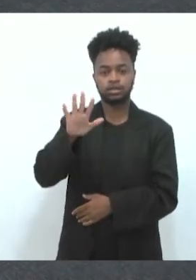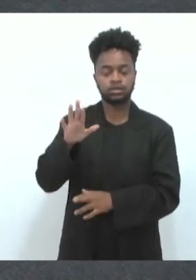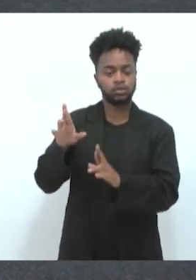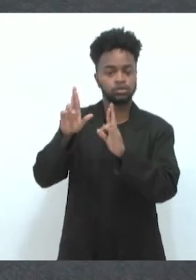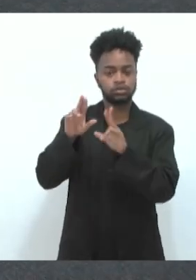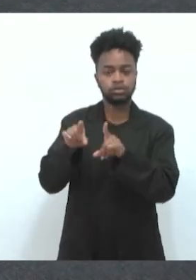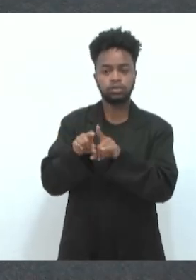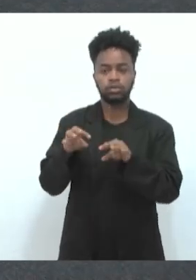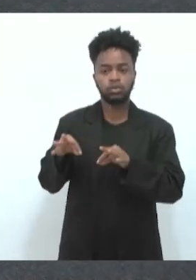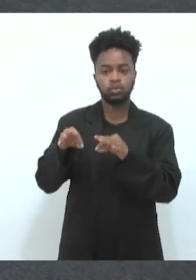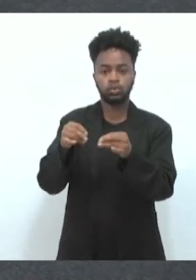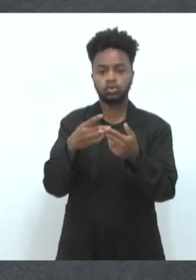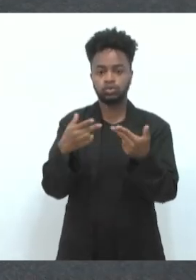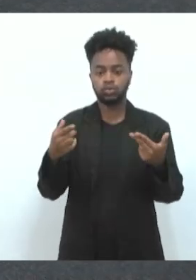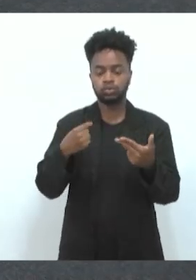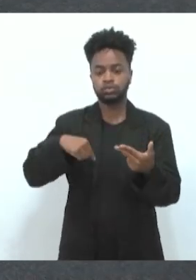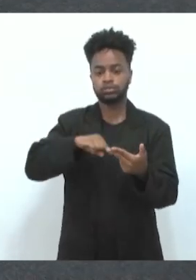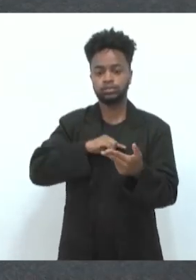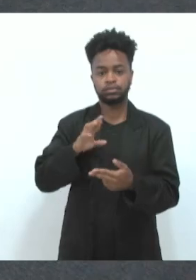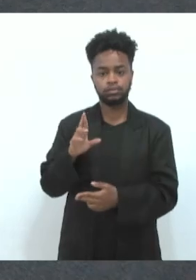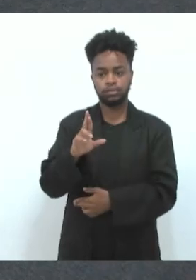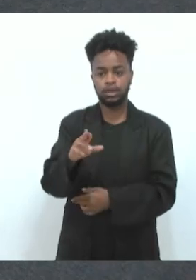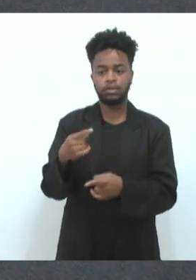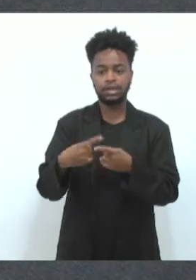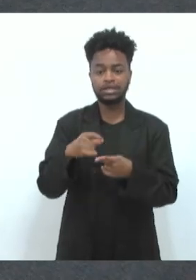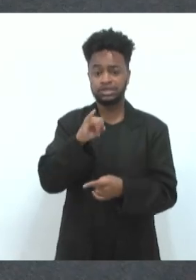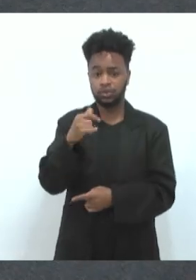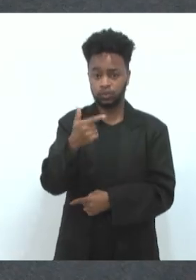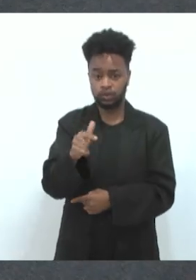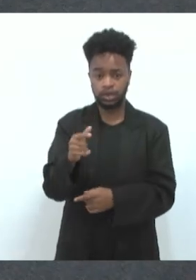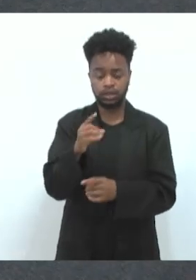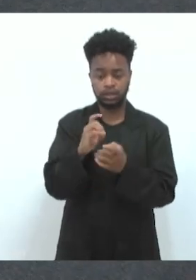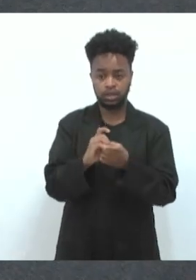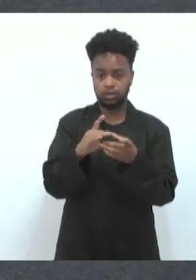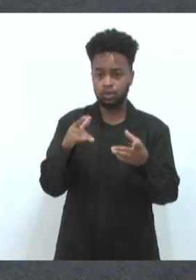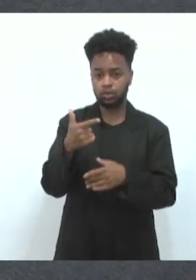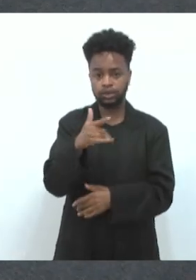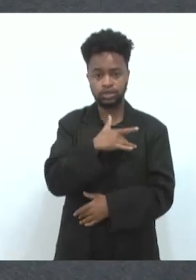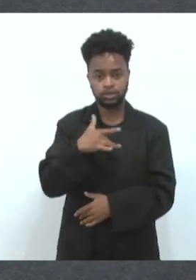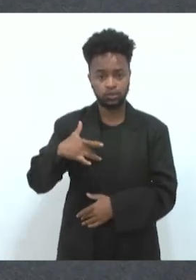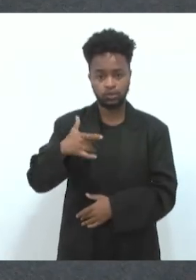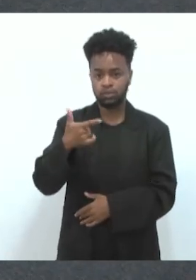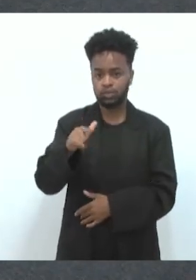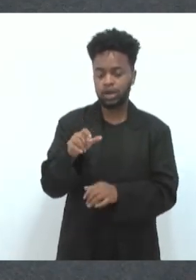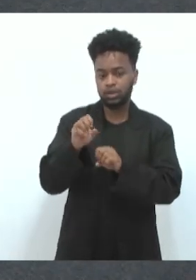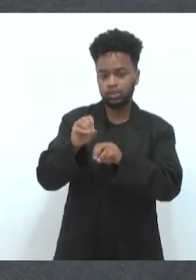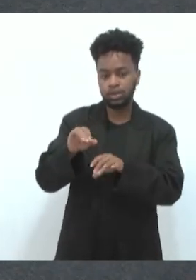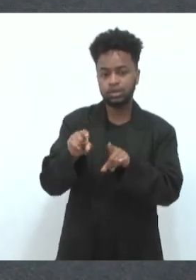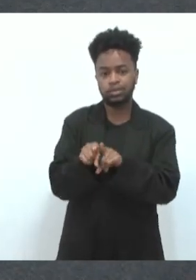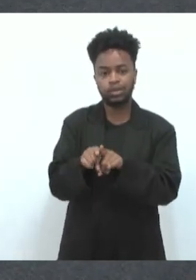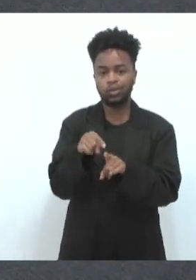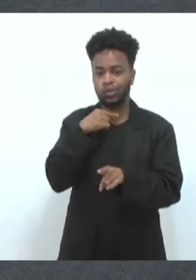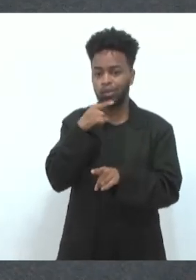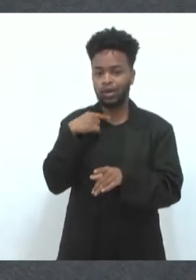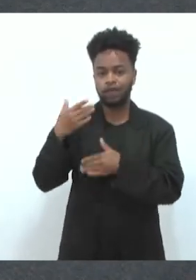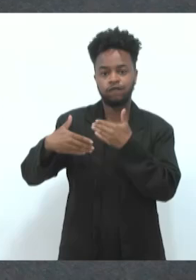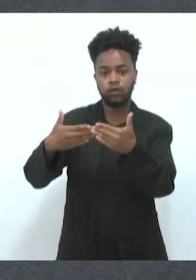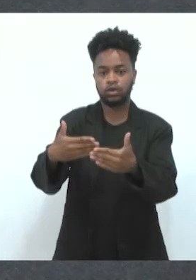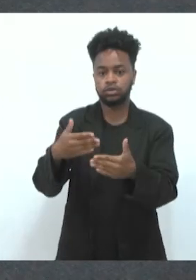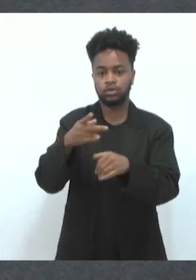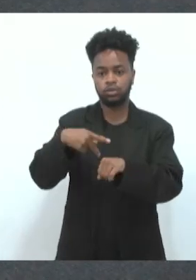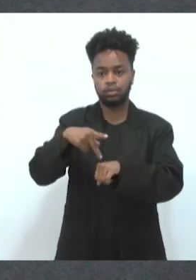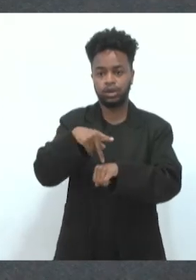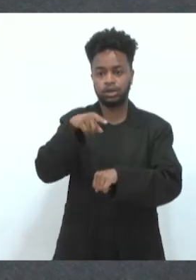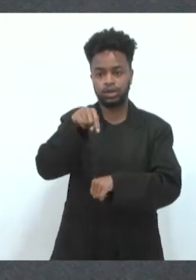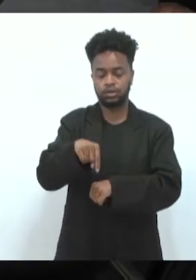gente representa, porque sem democracia não há saúde, não há educação e não há condição de uma evolução num país chamado